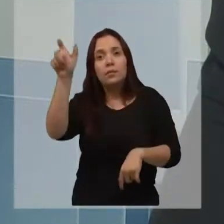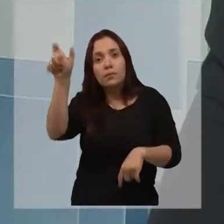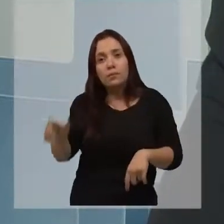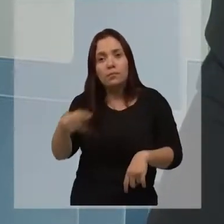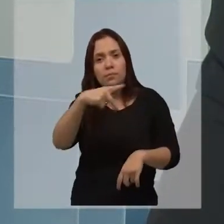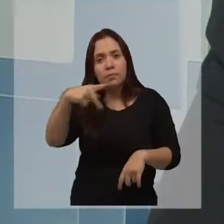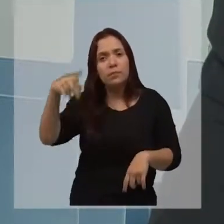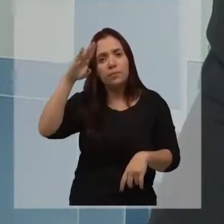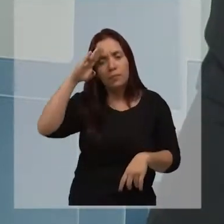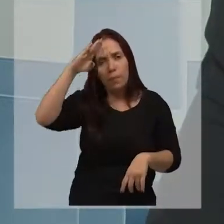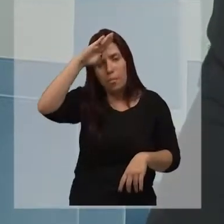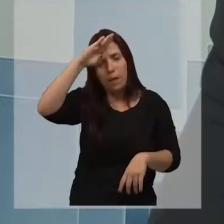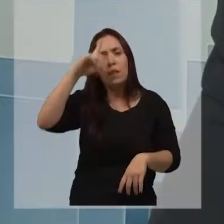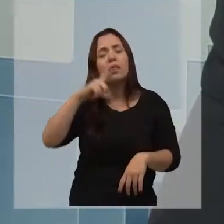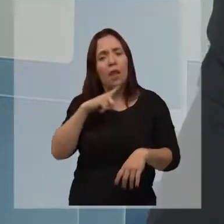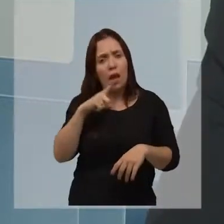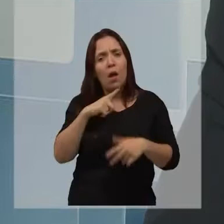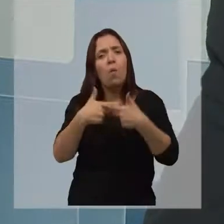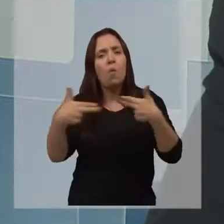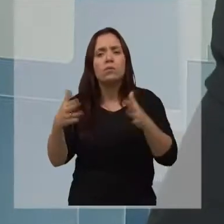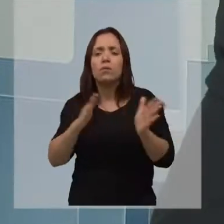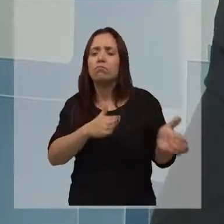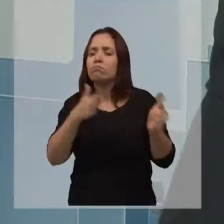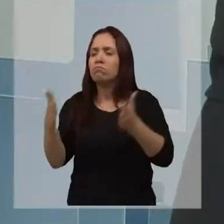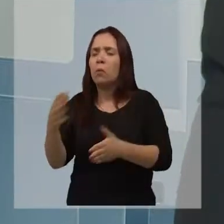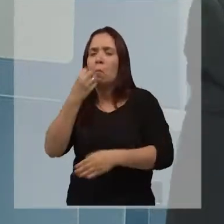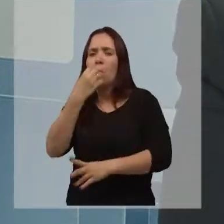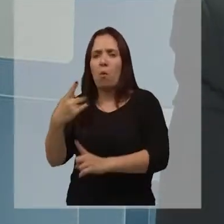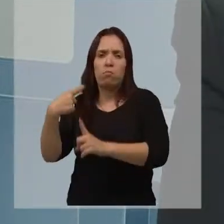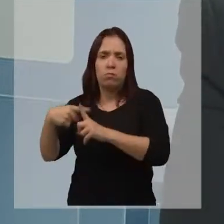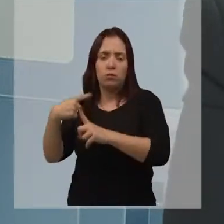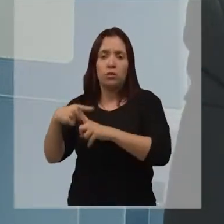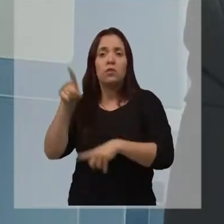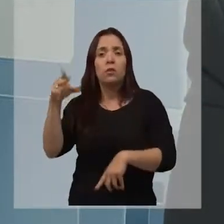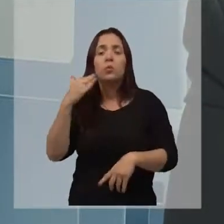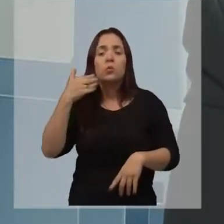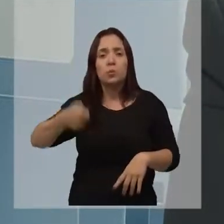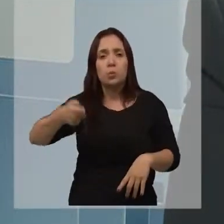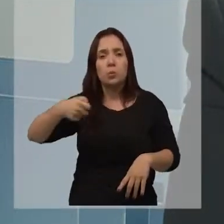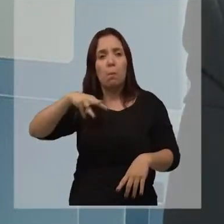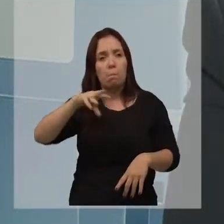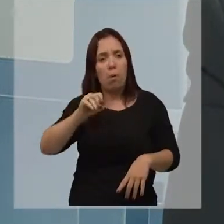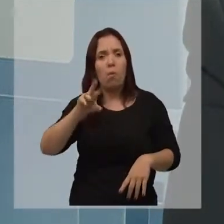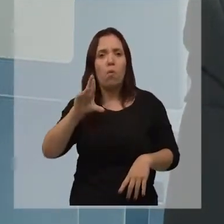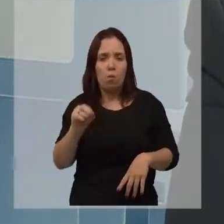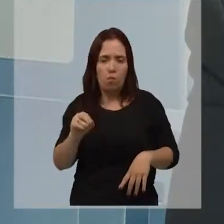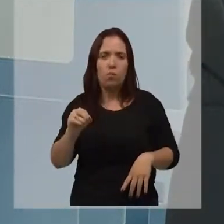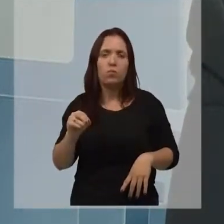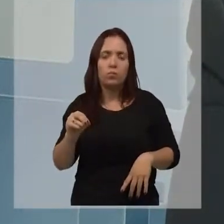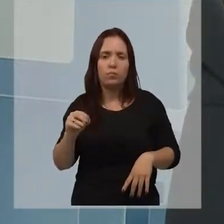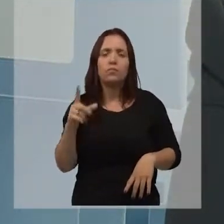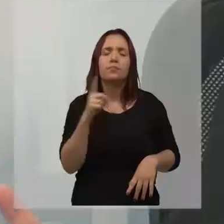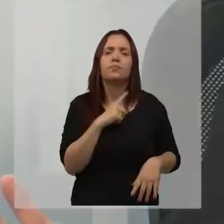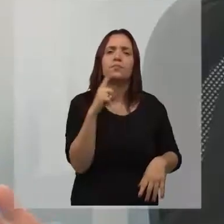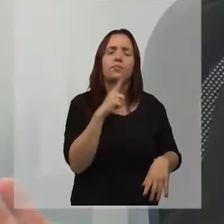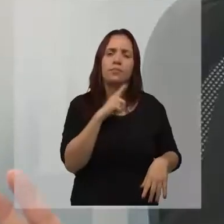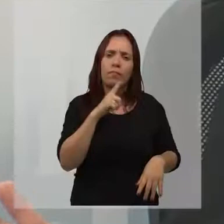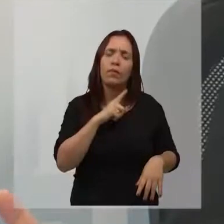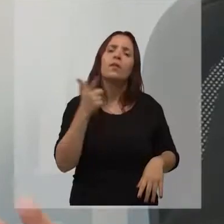coisas positivas. O juiz Sérgio Moro é essa coisa positiva. A articulação política está